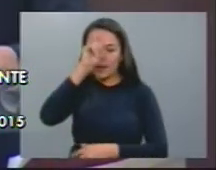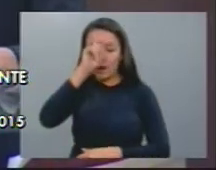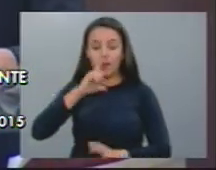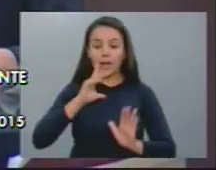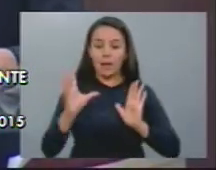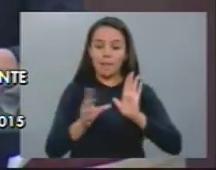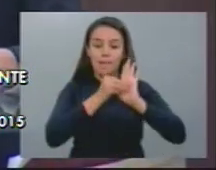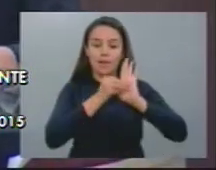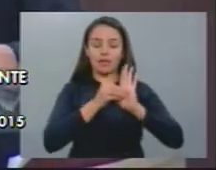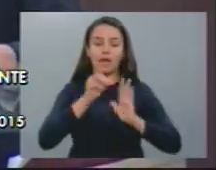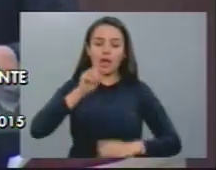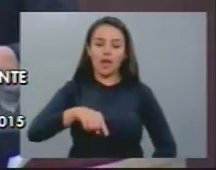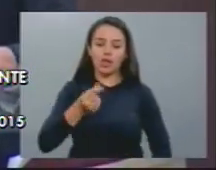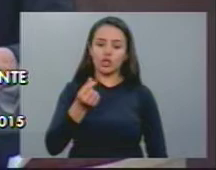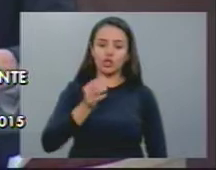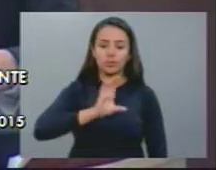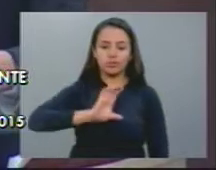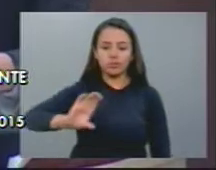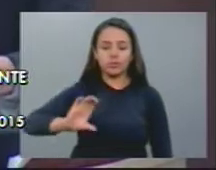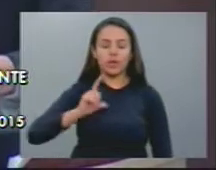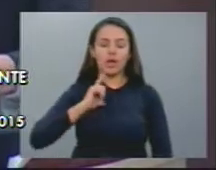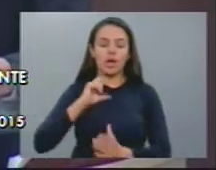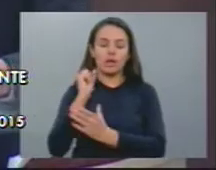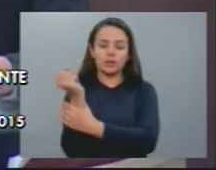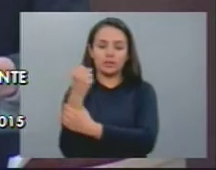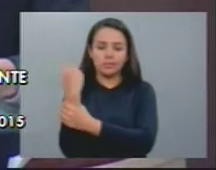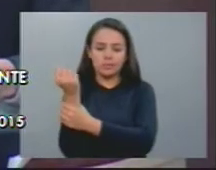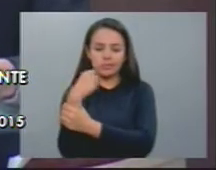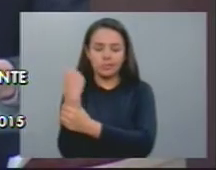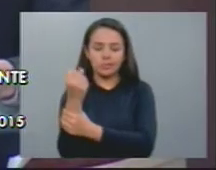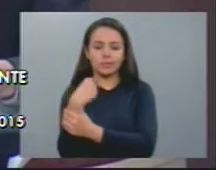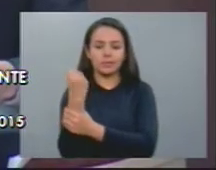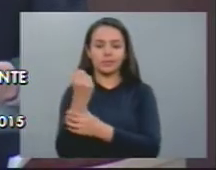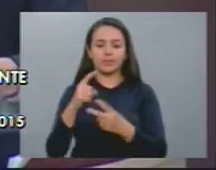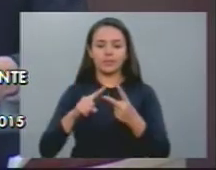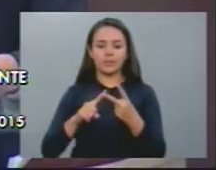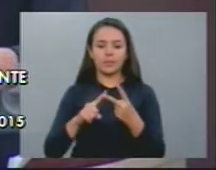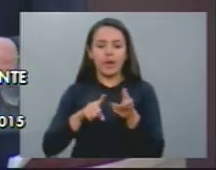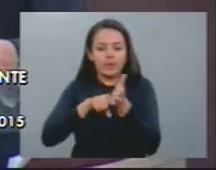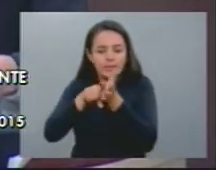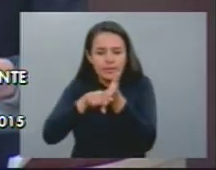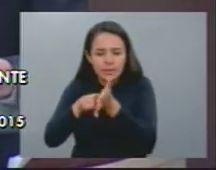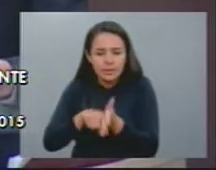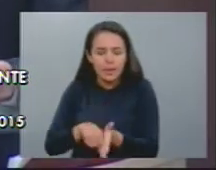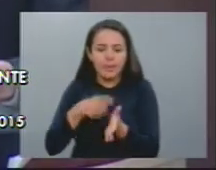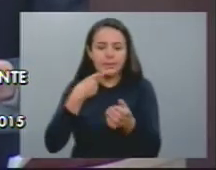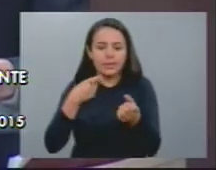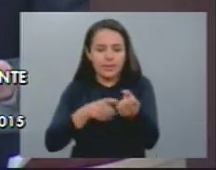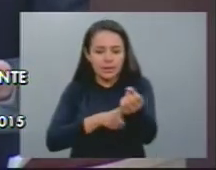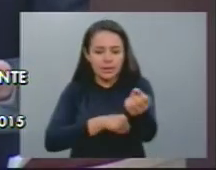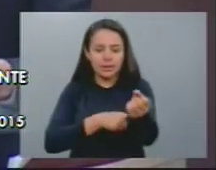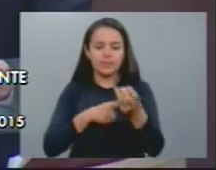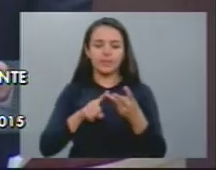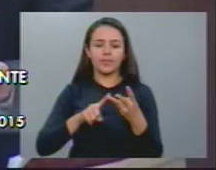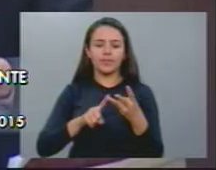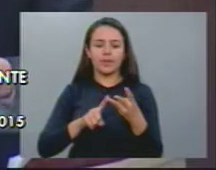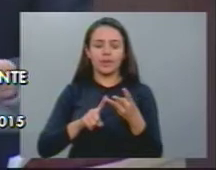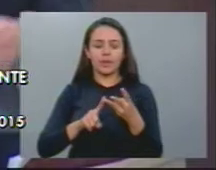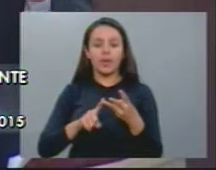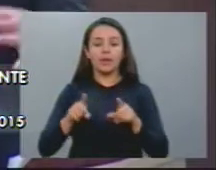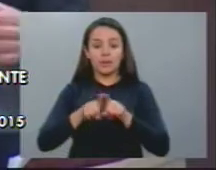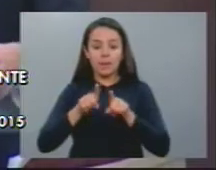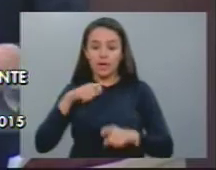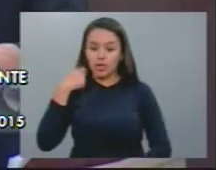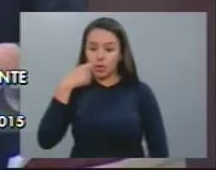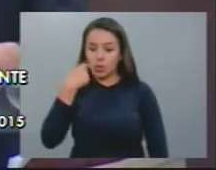da atividade de assistência em fisioterapia, suplementação da atividade em exames, suplementação de assistência odontológica.